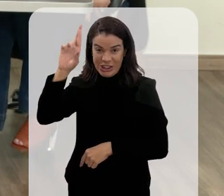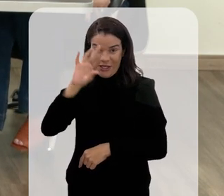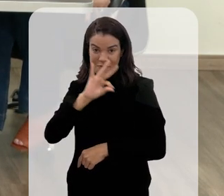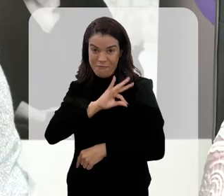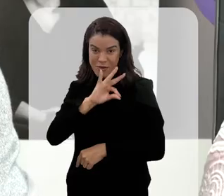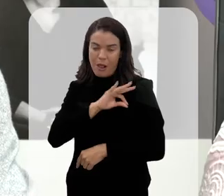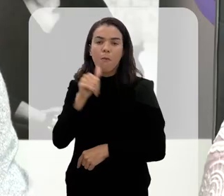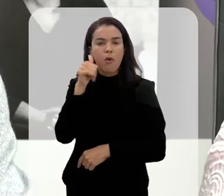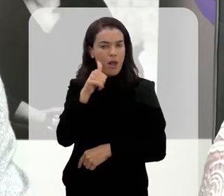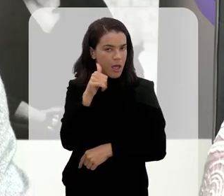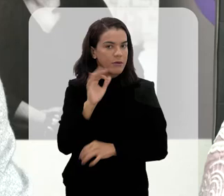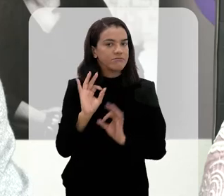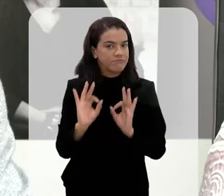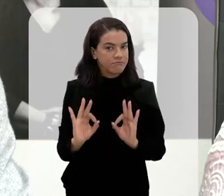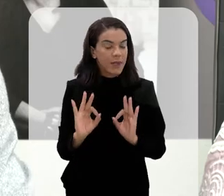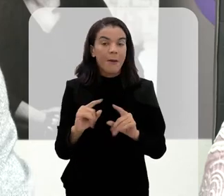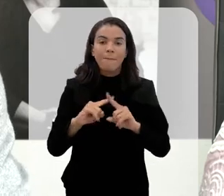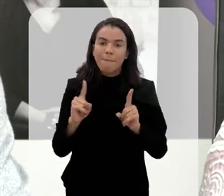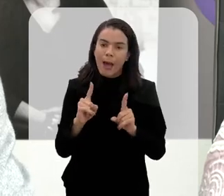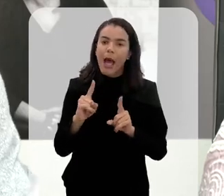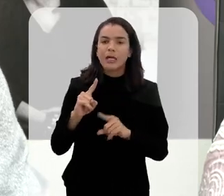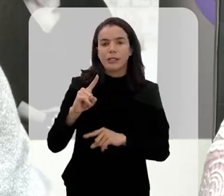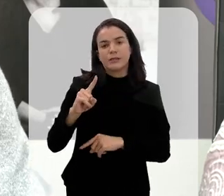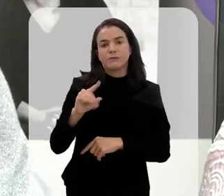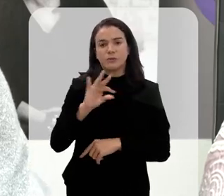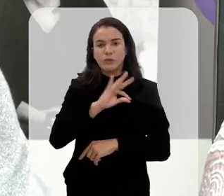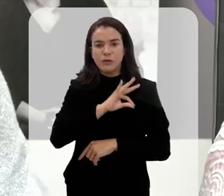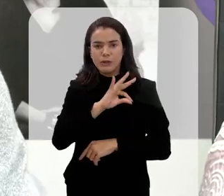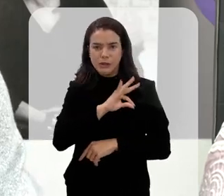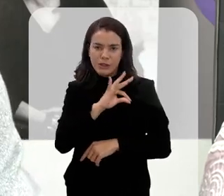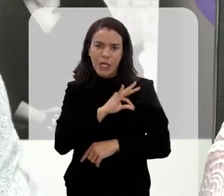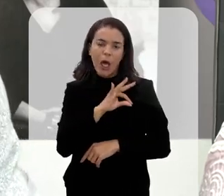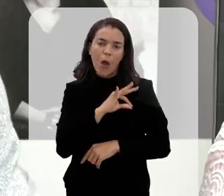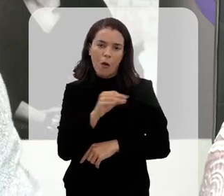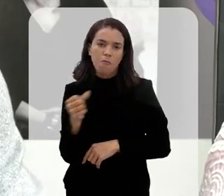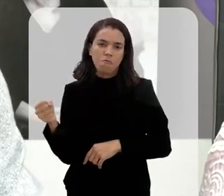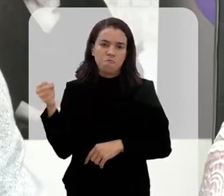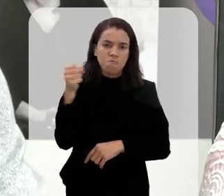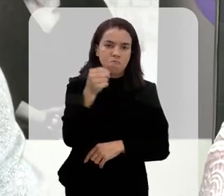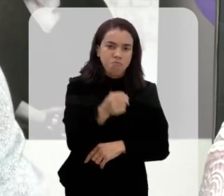normalmente, são sexo feminino, mas os policiais, a gente